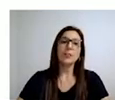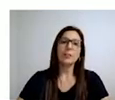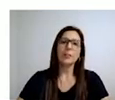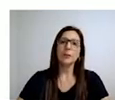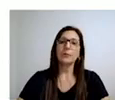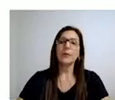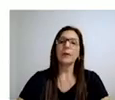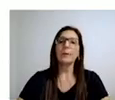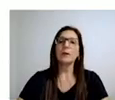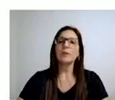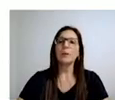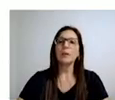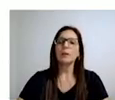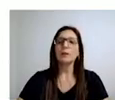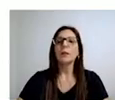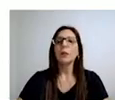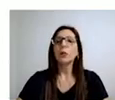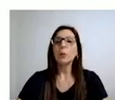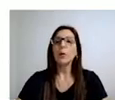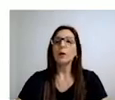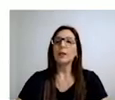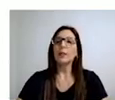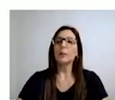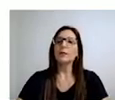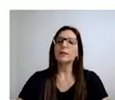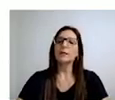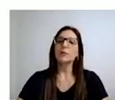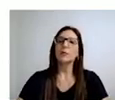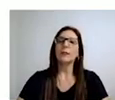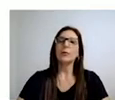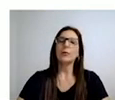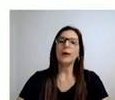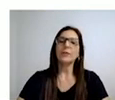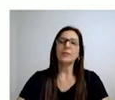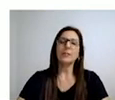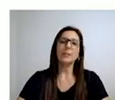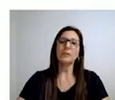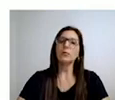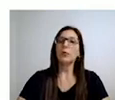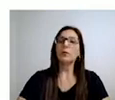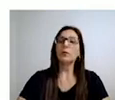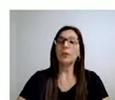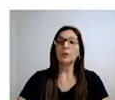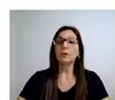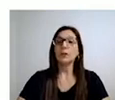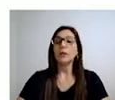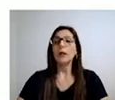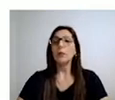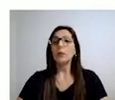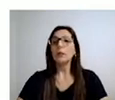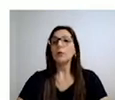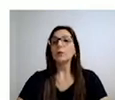estigma, que é a parte feminina. O pólen ele pode ser transportado por aves, insetos ou pelo vento.